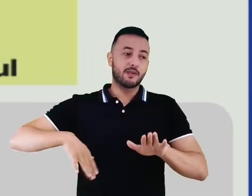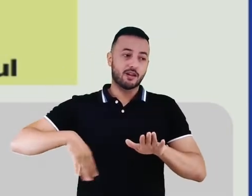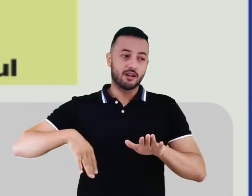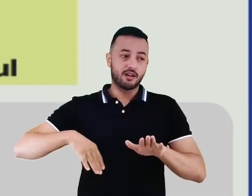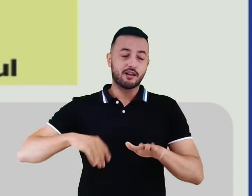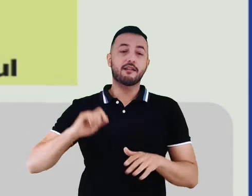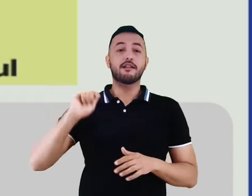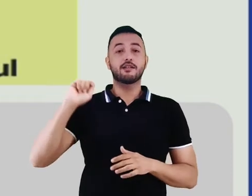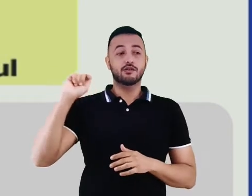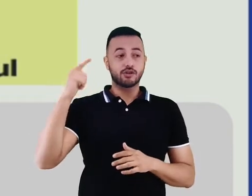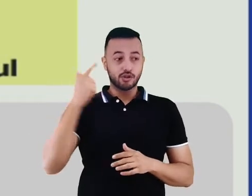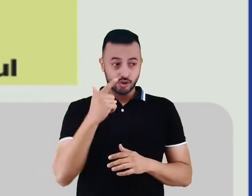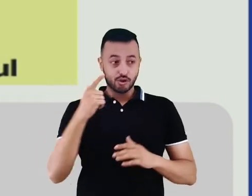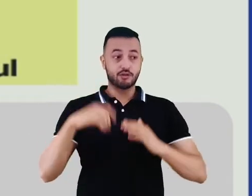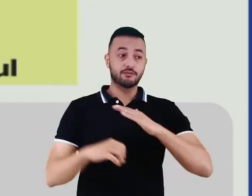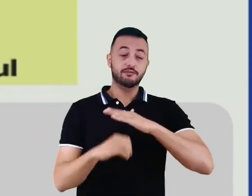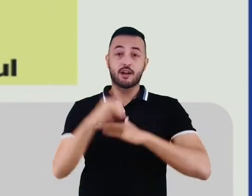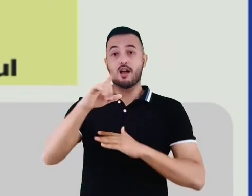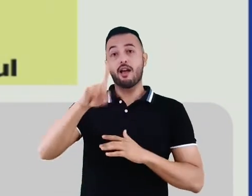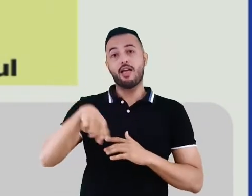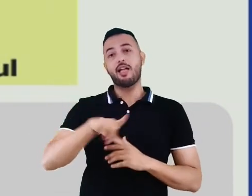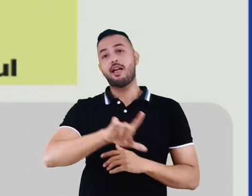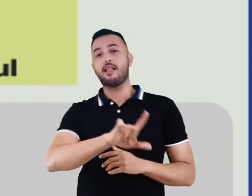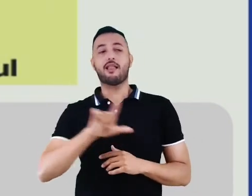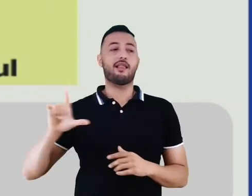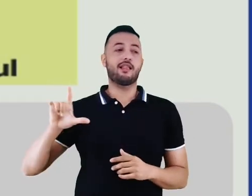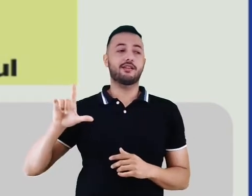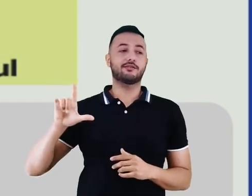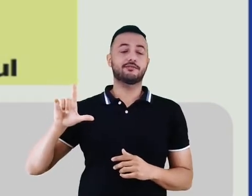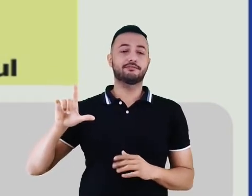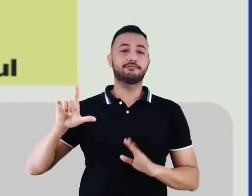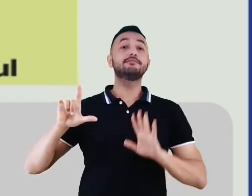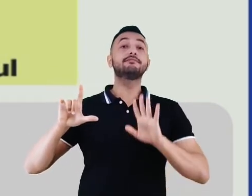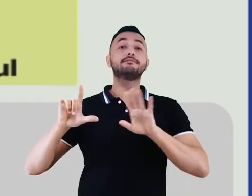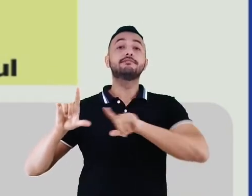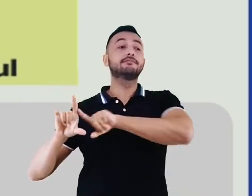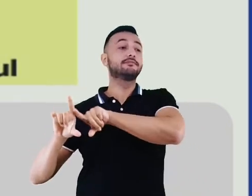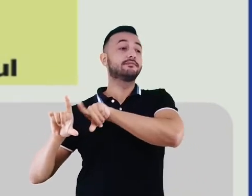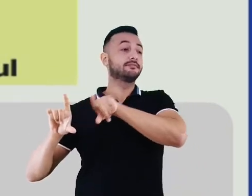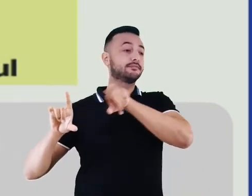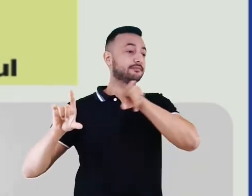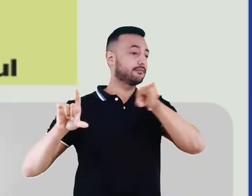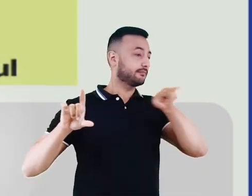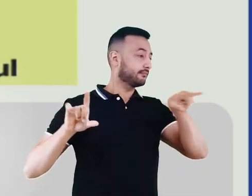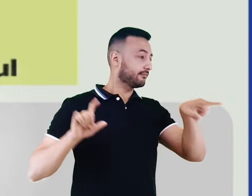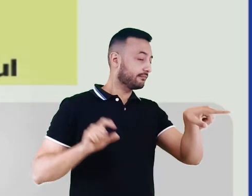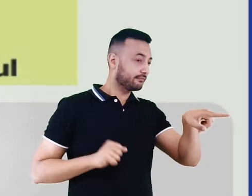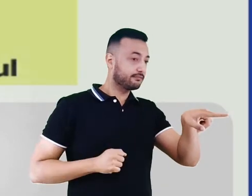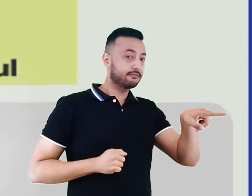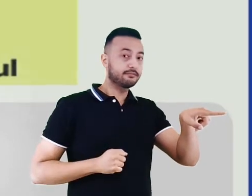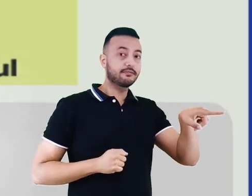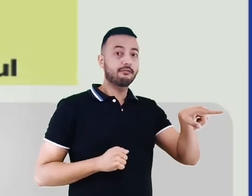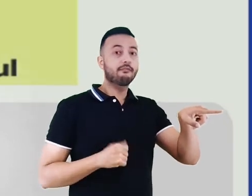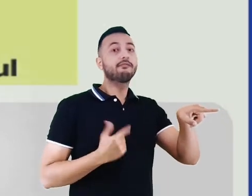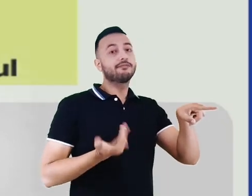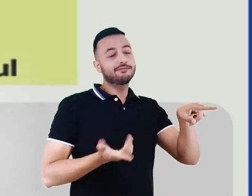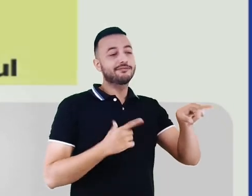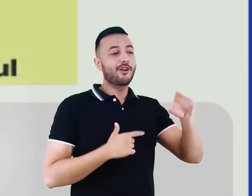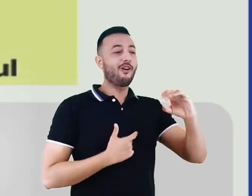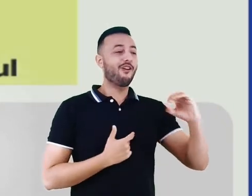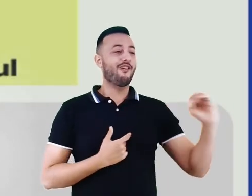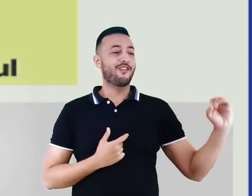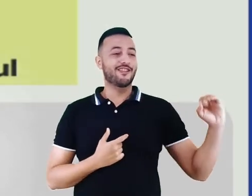ele nasce desse lado, é o leste. Do lado oposto ao nascer do sol, a gente tem